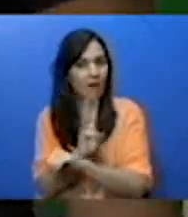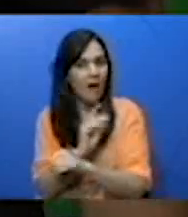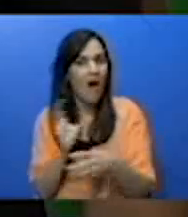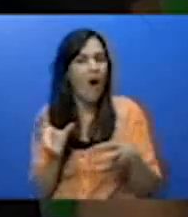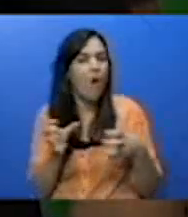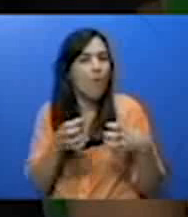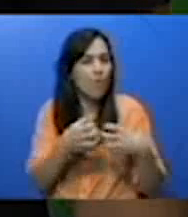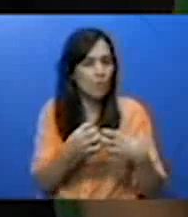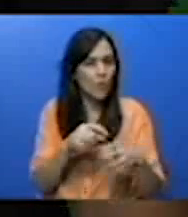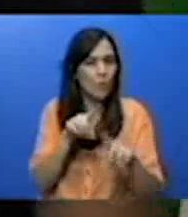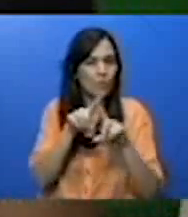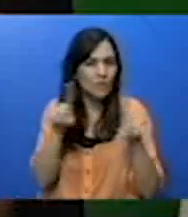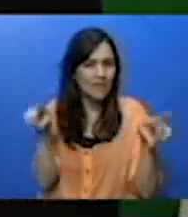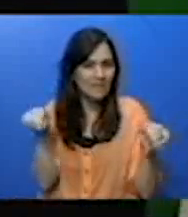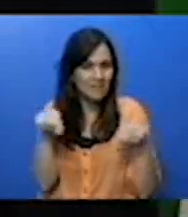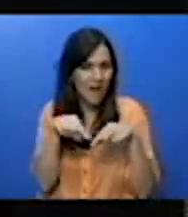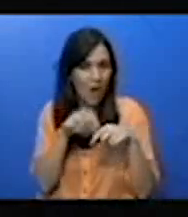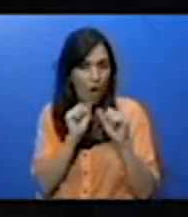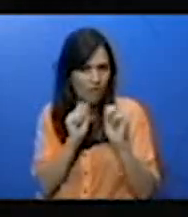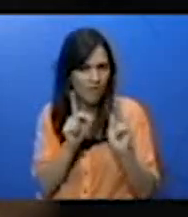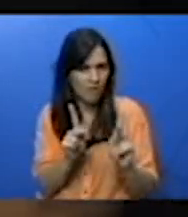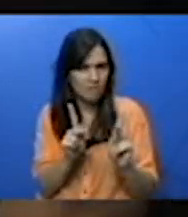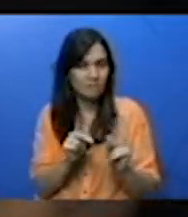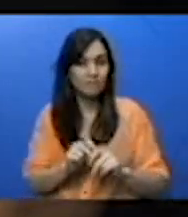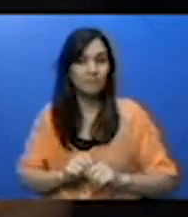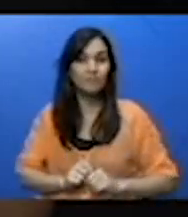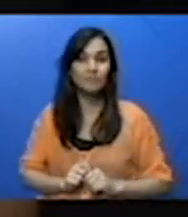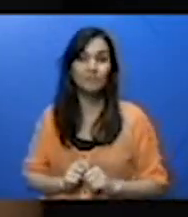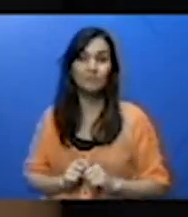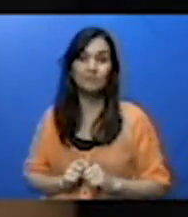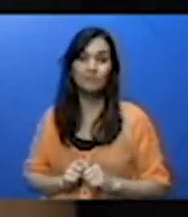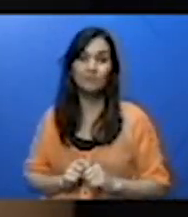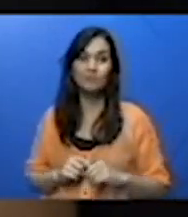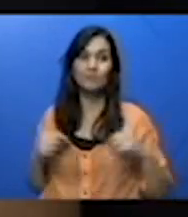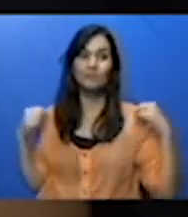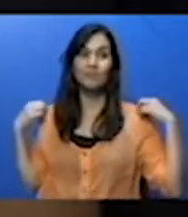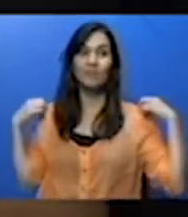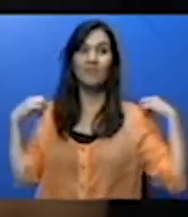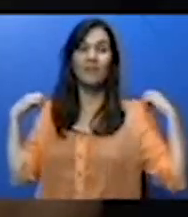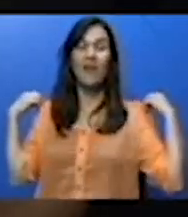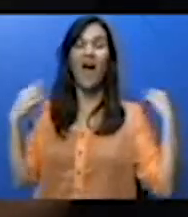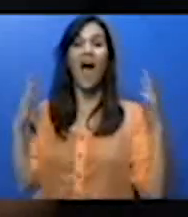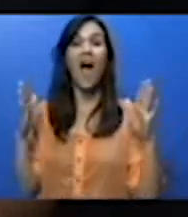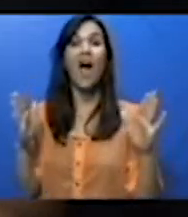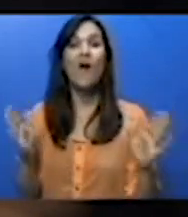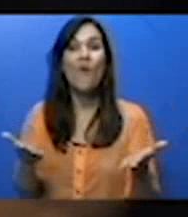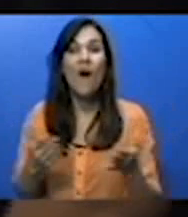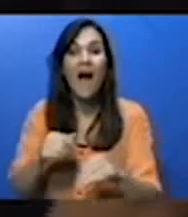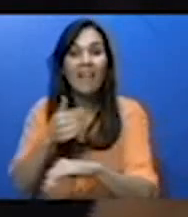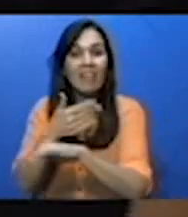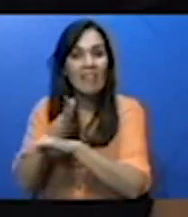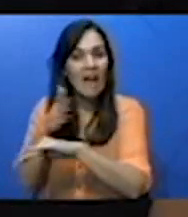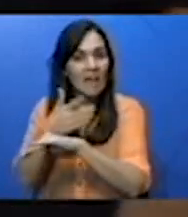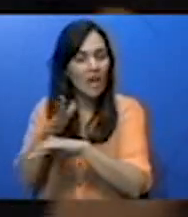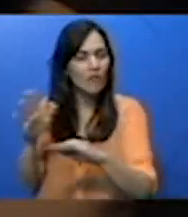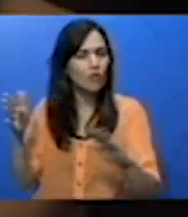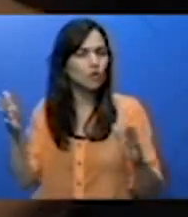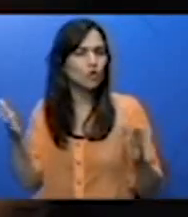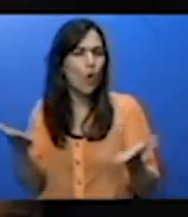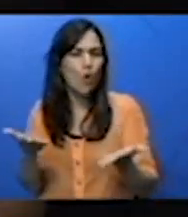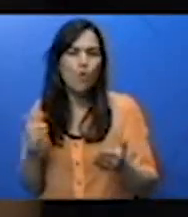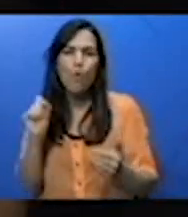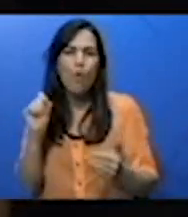com calma, bonitinho, tá bom? Então vamos lá. A nossa tarefinha de hoje,